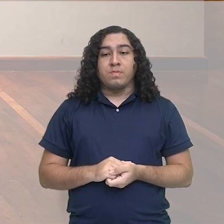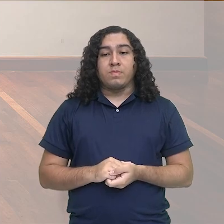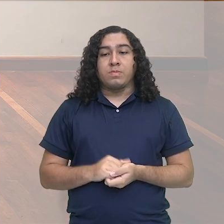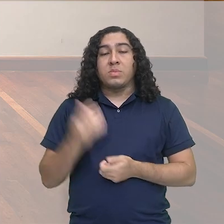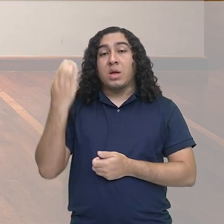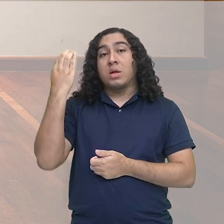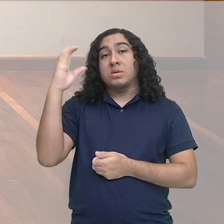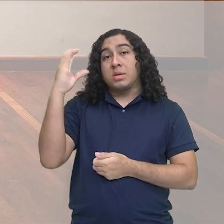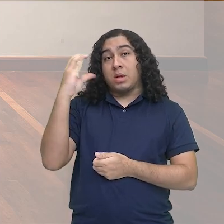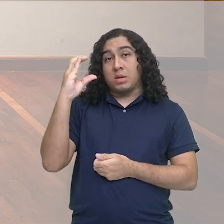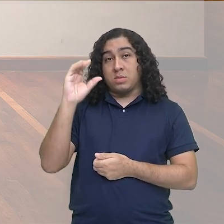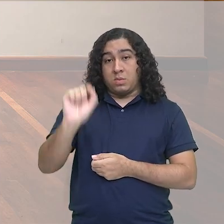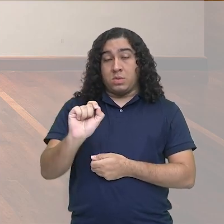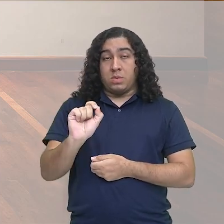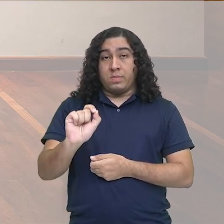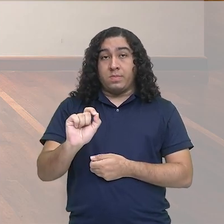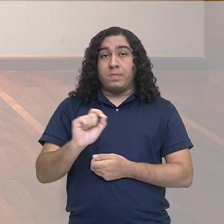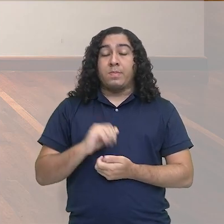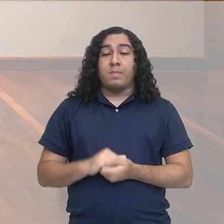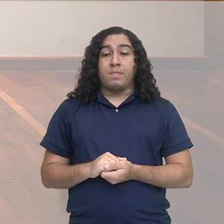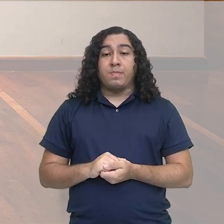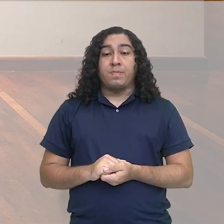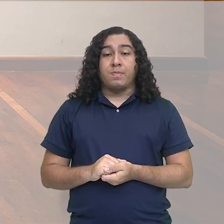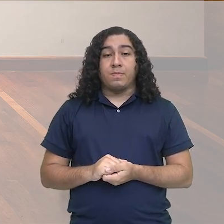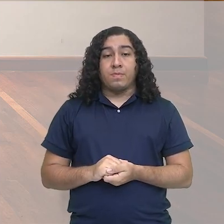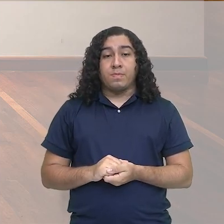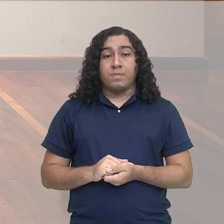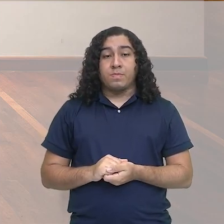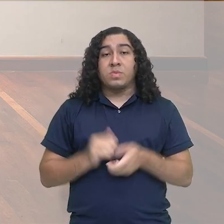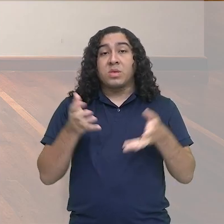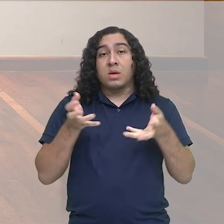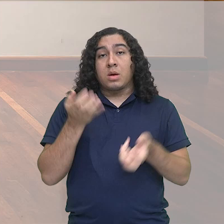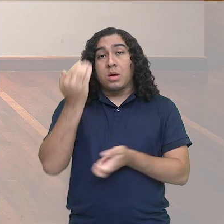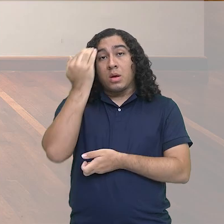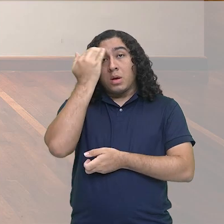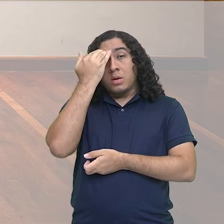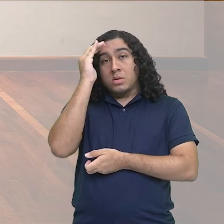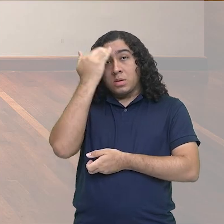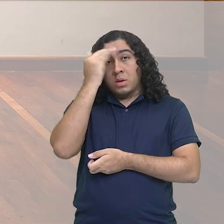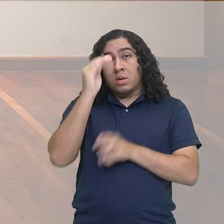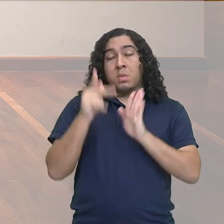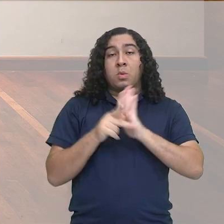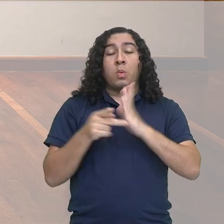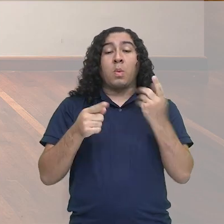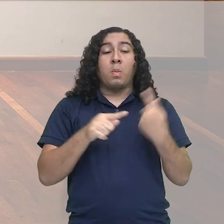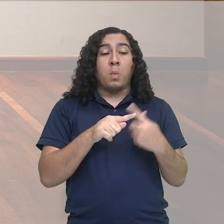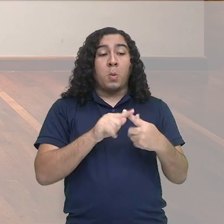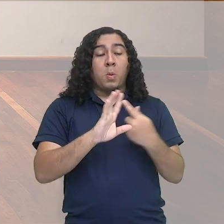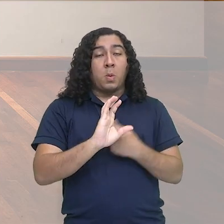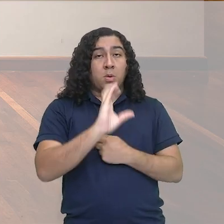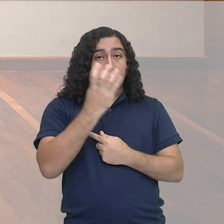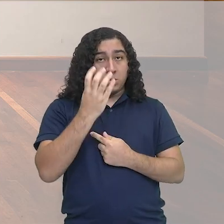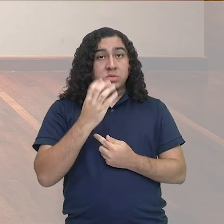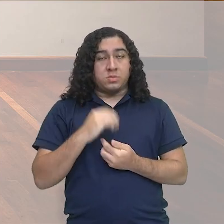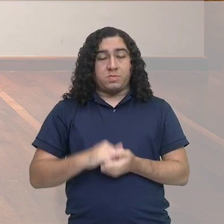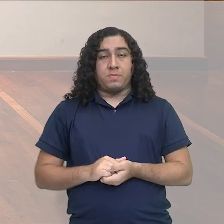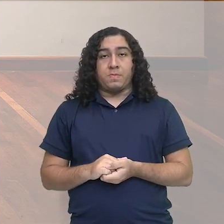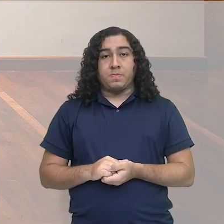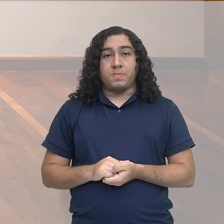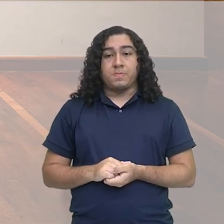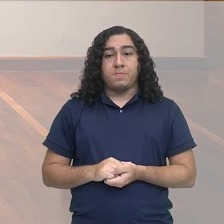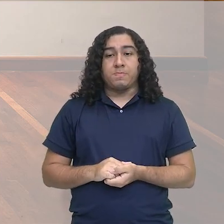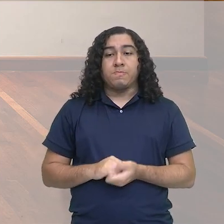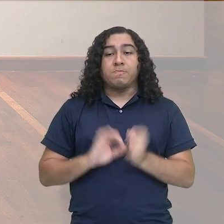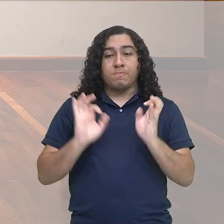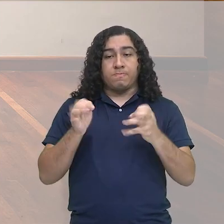ela vai, então, buscar as causas das coisas. Por que acontece? Não é isso?